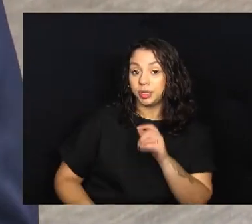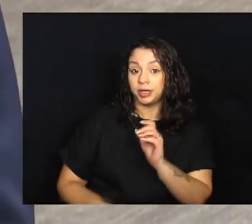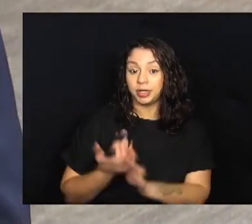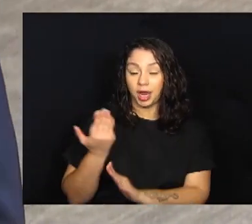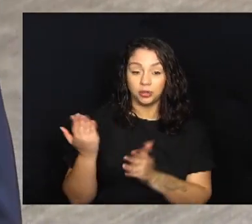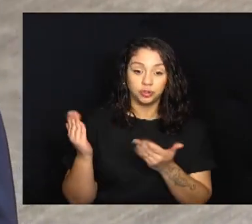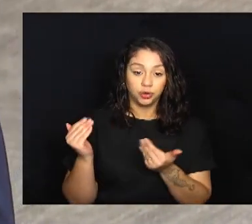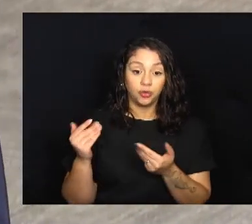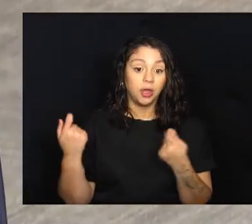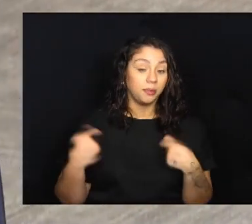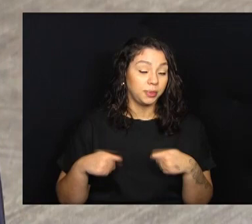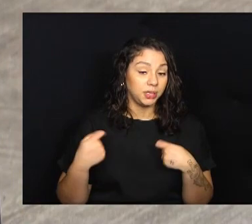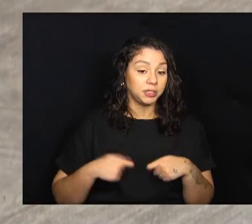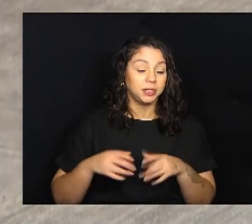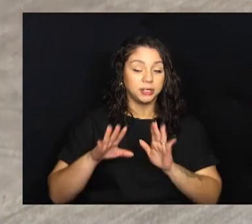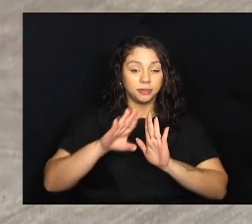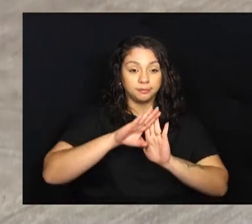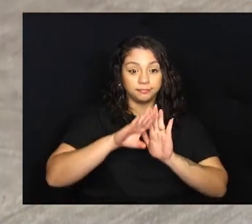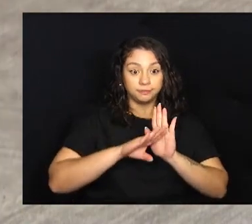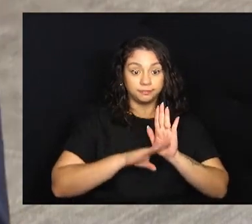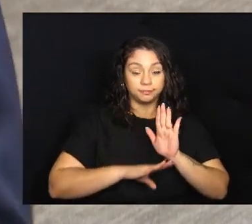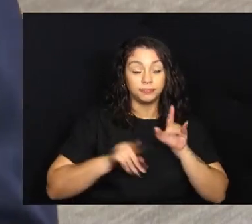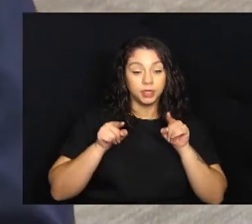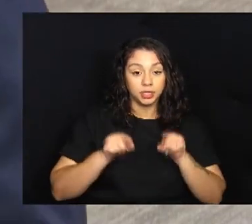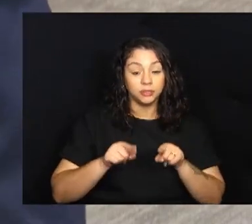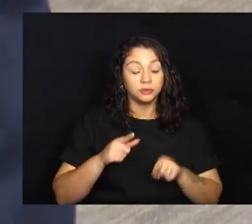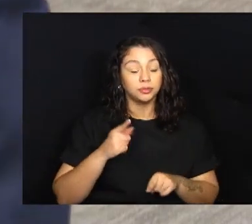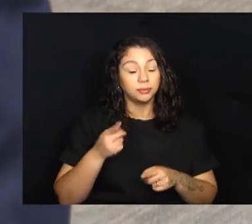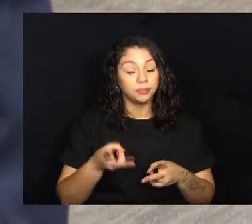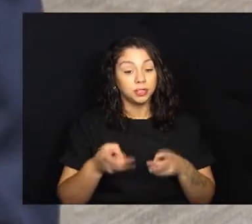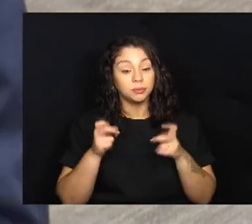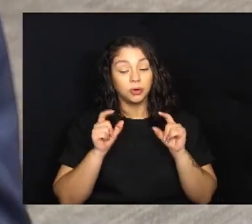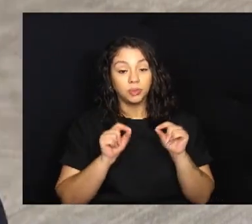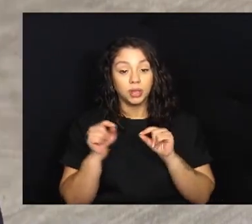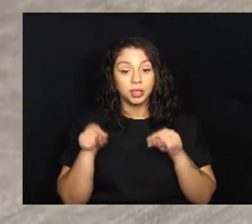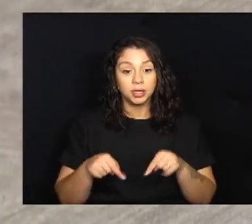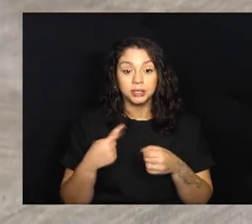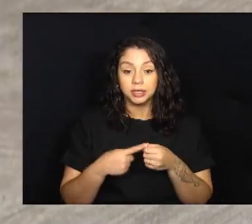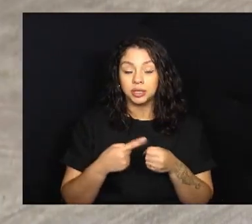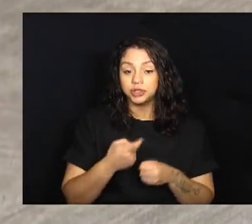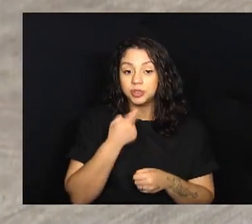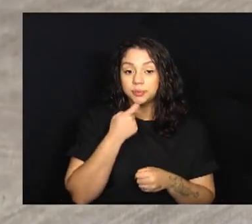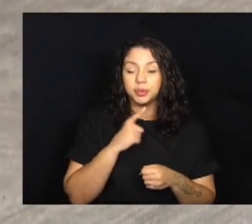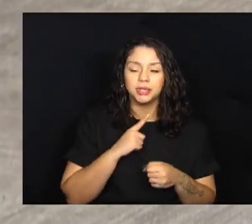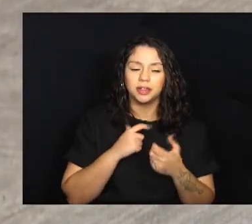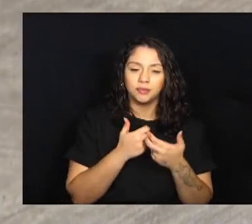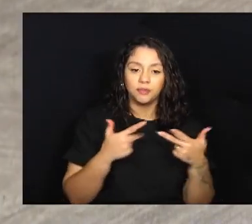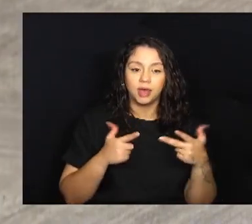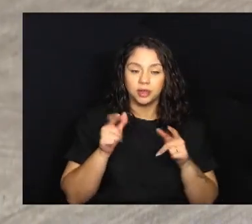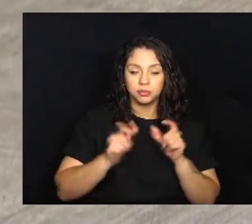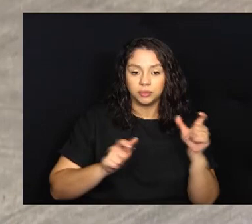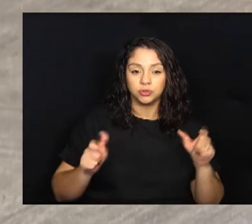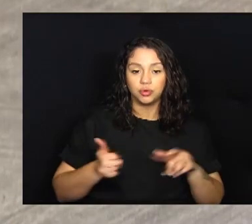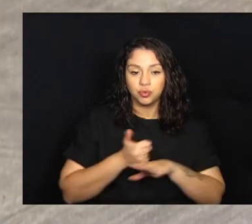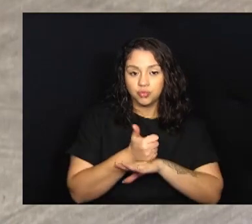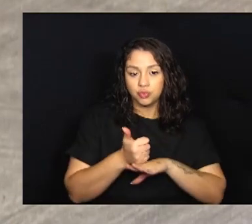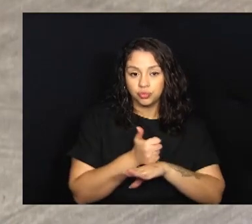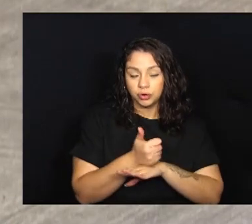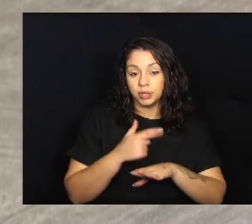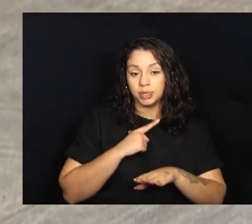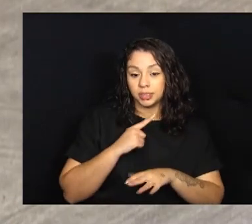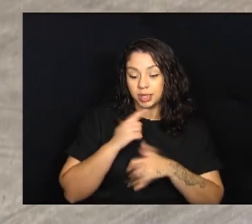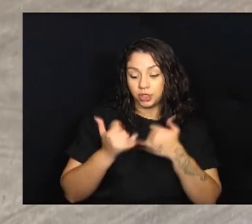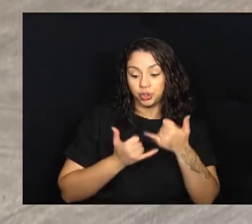temos que regulamentar isso e nós temos visto que na cidade de Campinas nós temos vários gamers, vários jogadores que